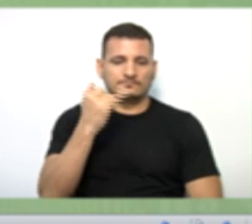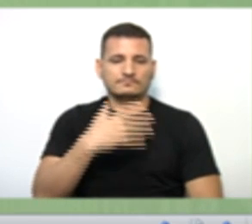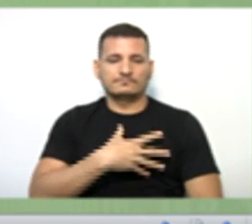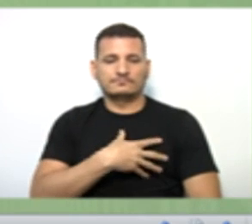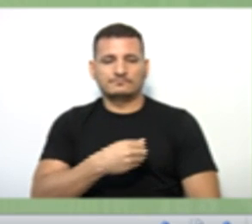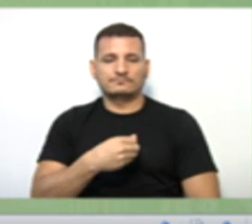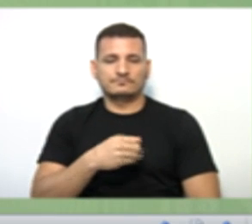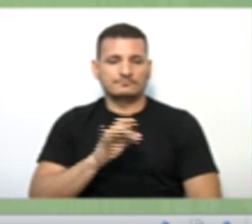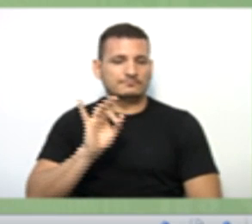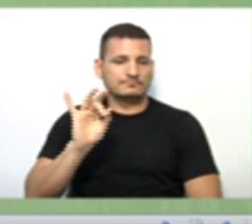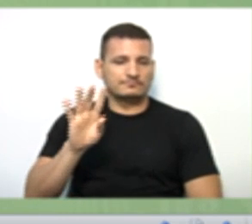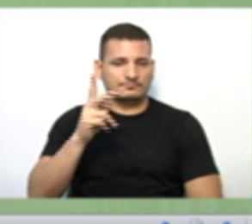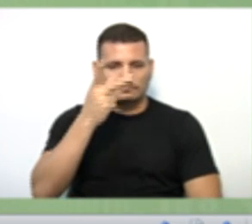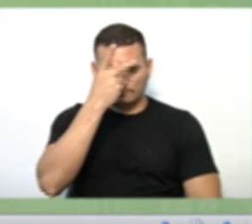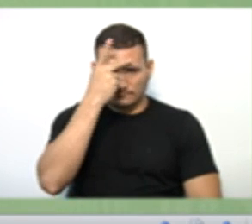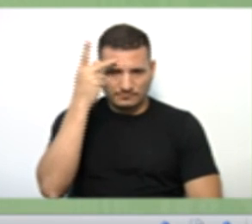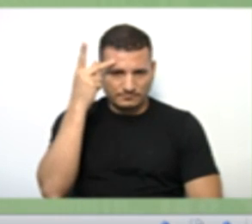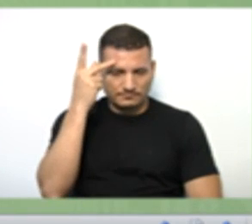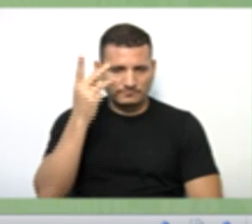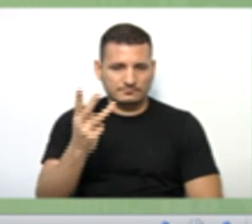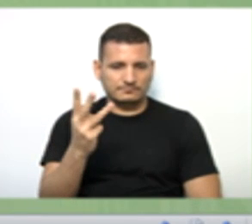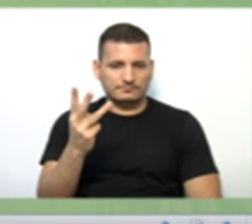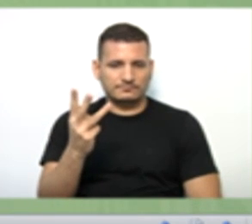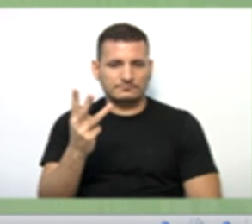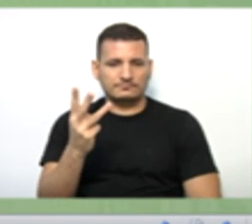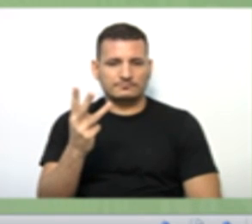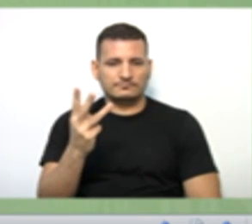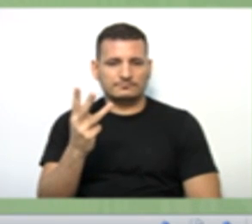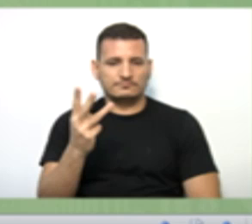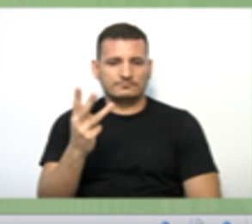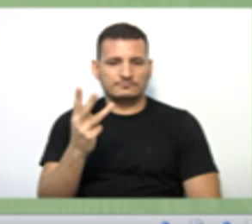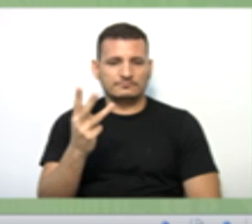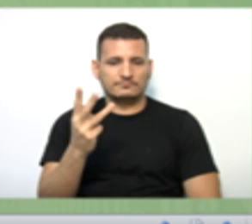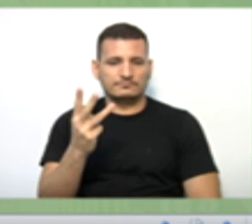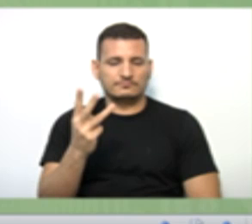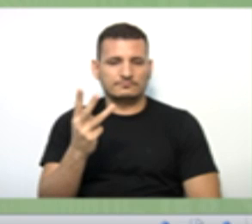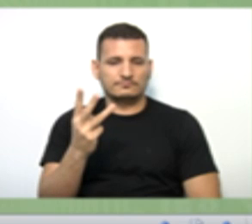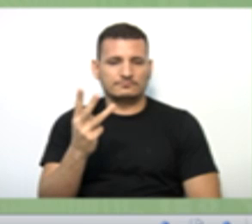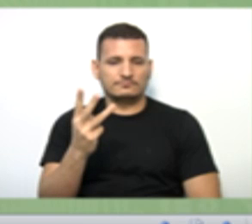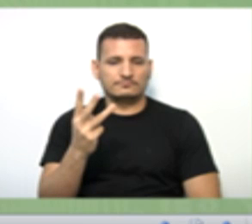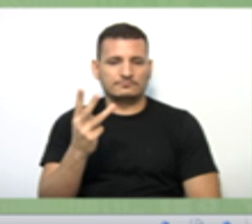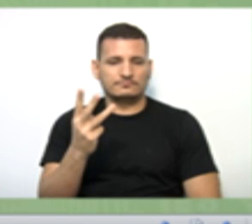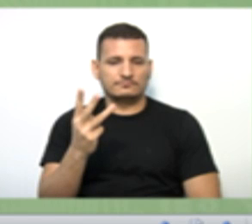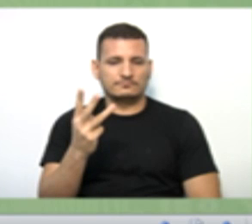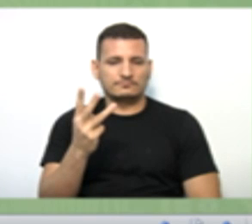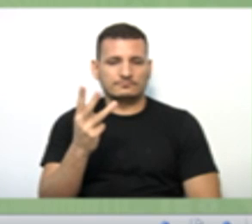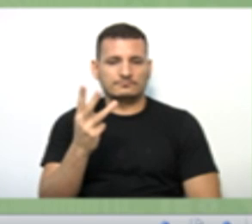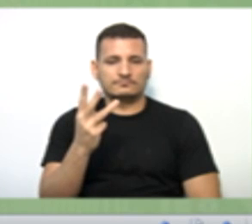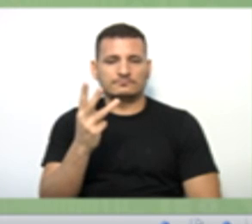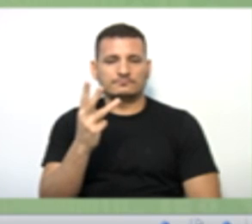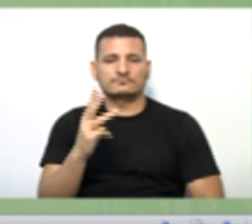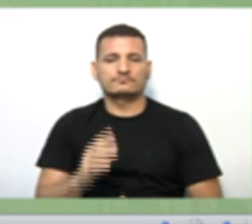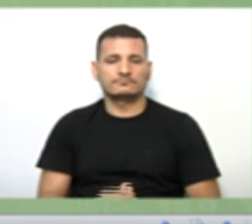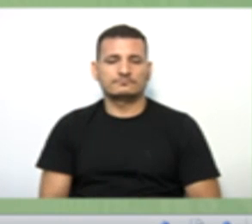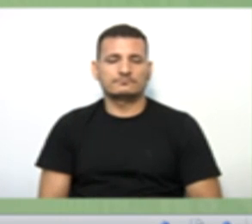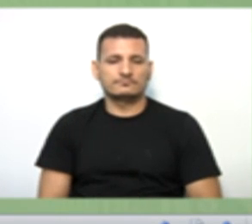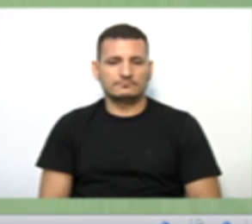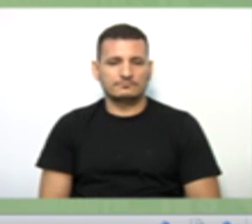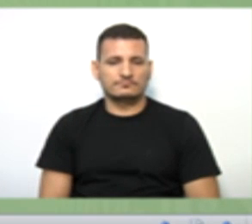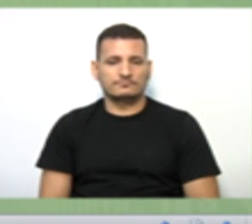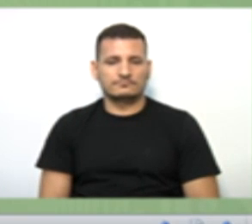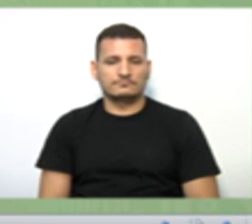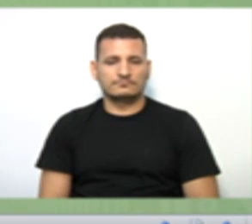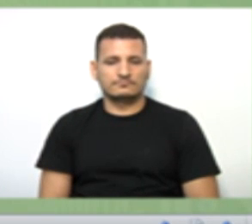apenas 3 pessoas. Oh, meu Deus, deixa eu ver aqui a minha canetinha rapidinho aqui agora que eu vou grifar aqui, não